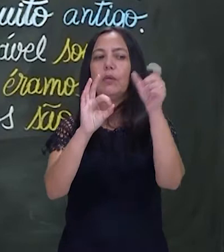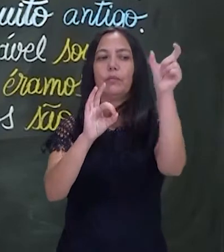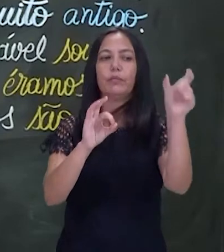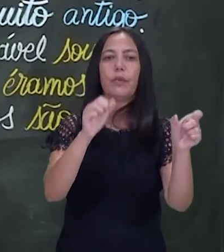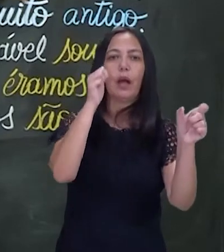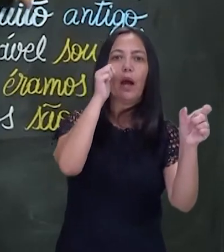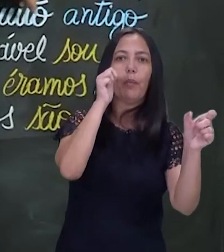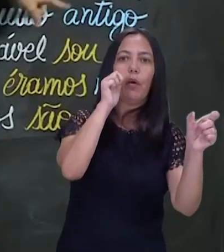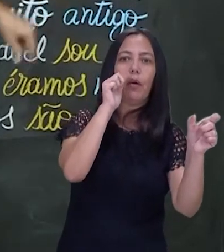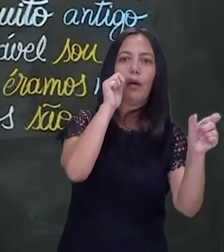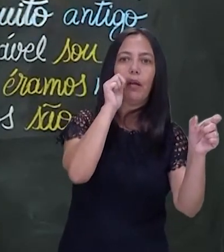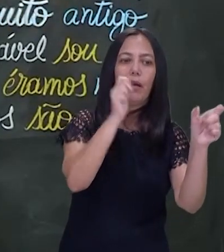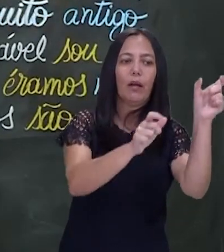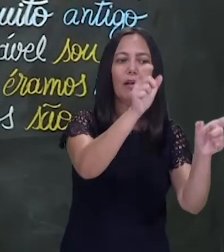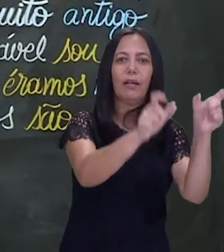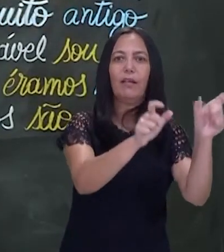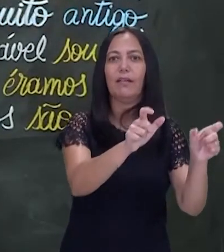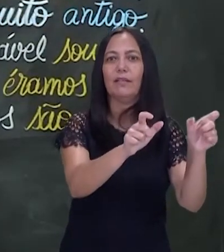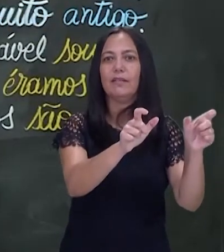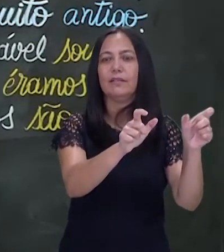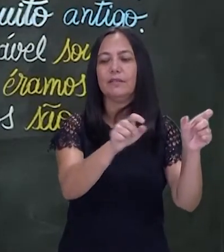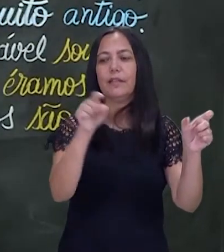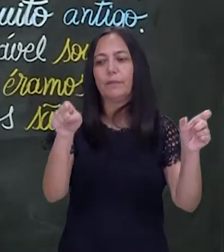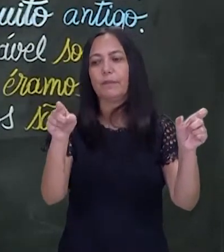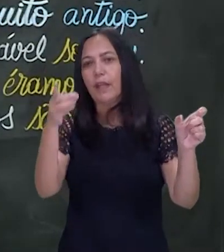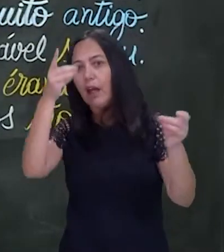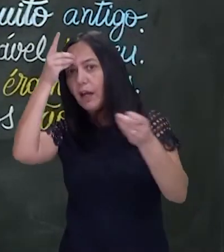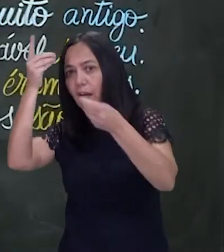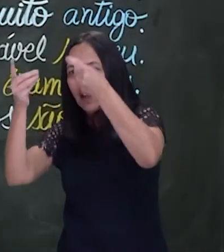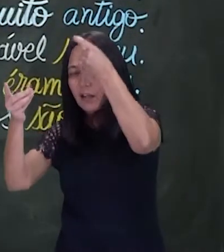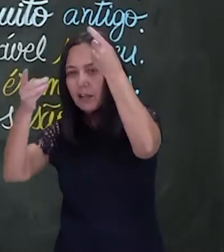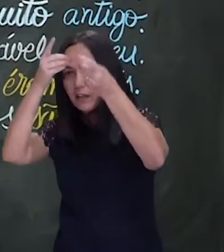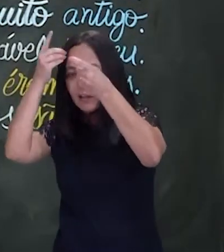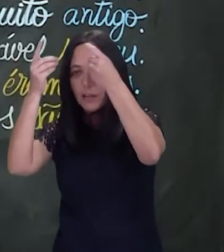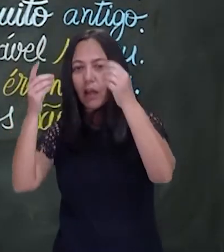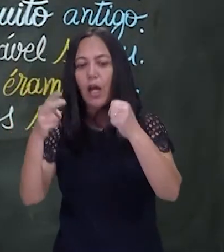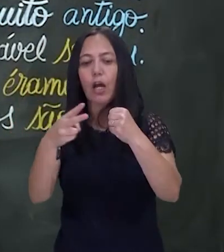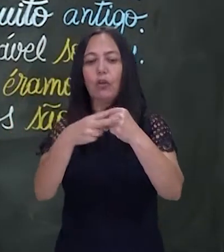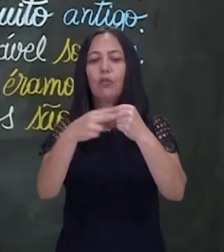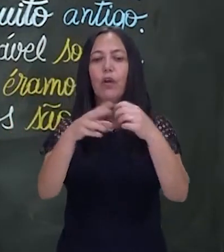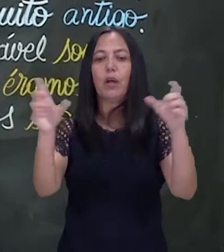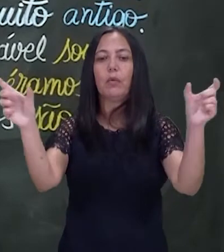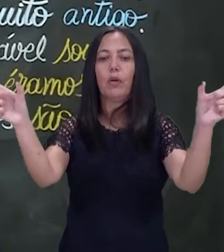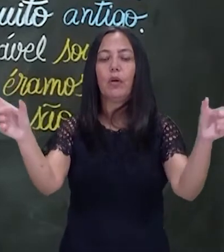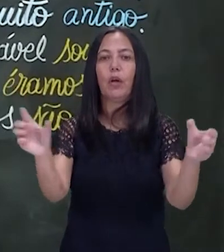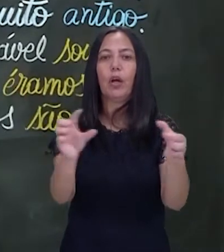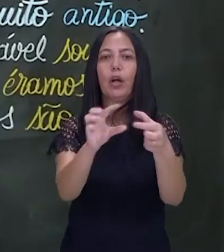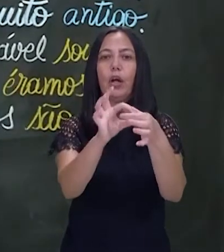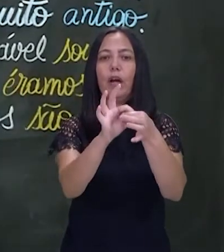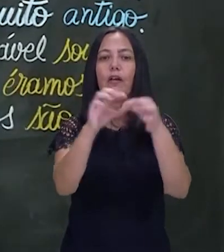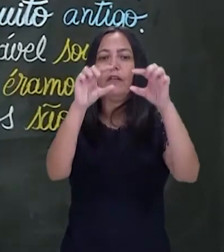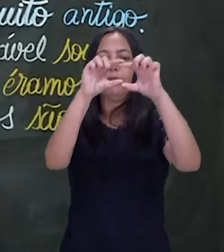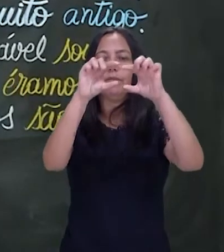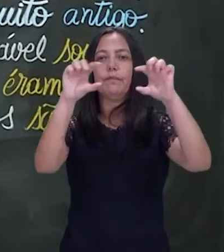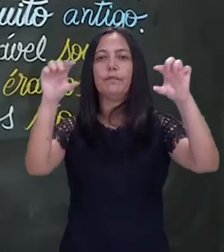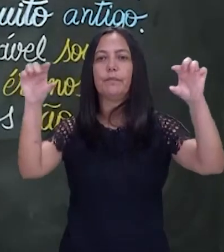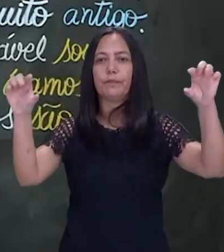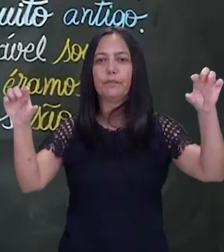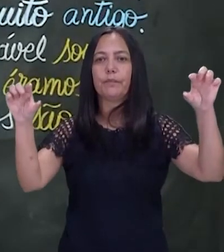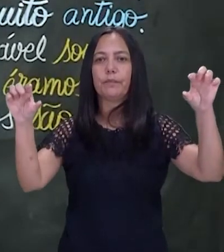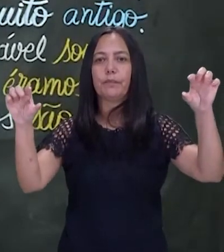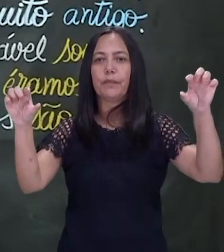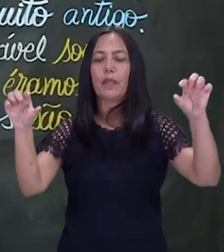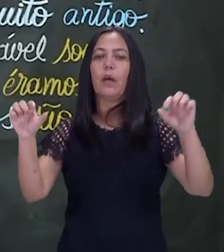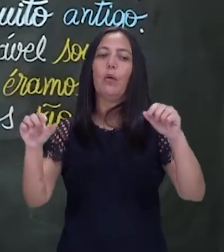candidatas, e o predicativo criativas. Mais uma vez, gênero e número em concordância. Plural com plural,